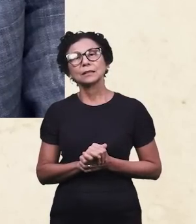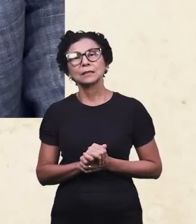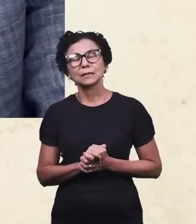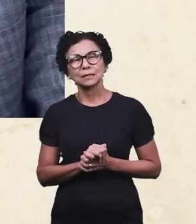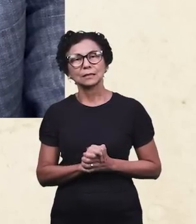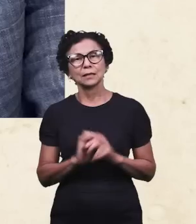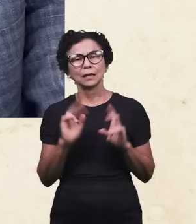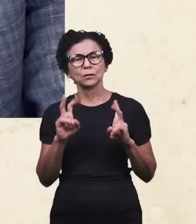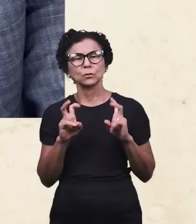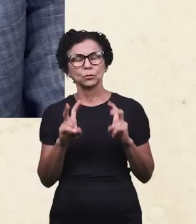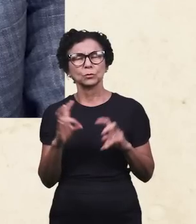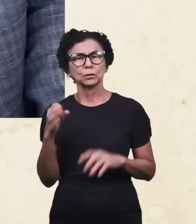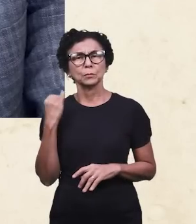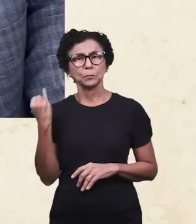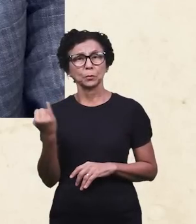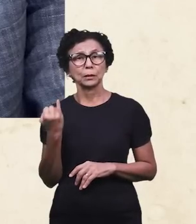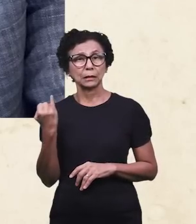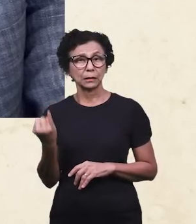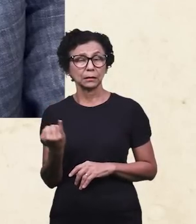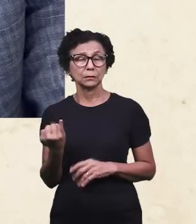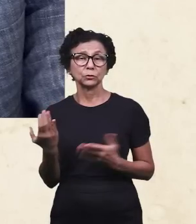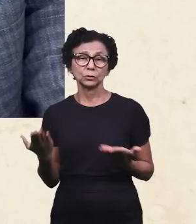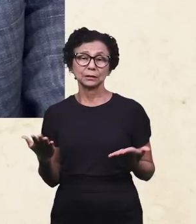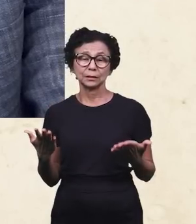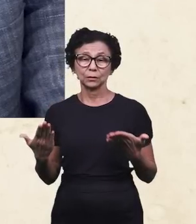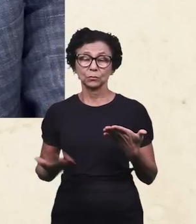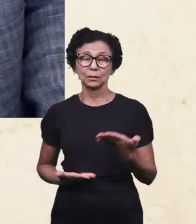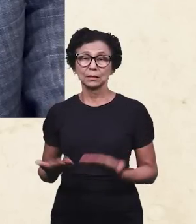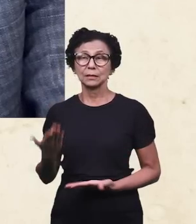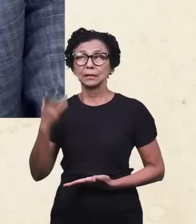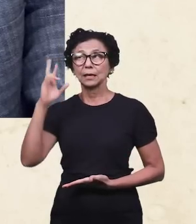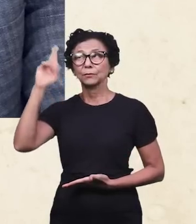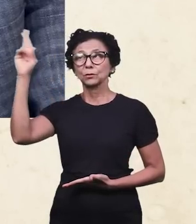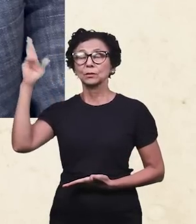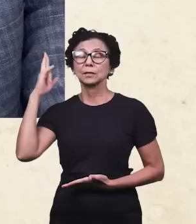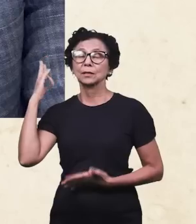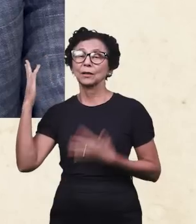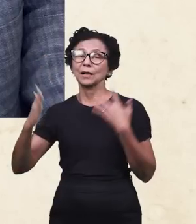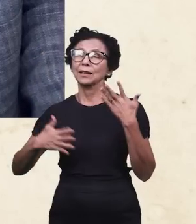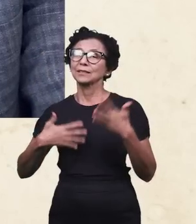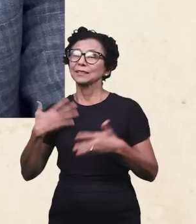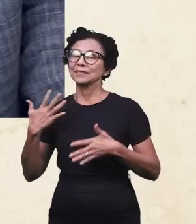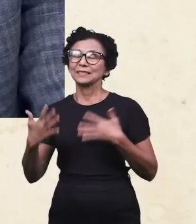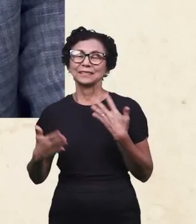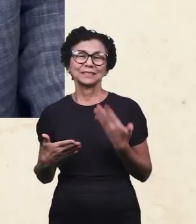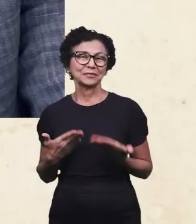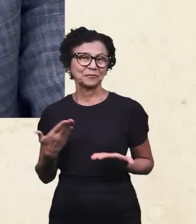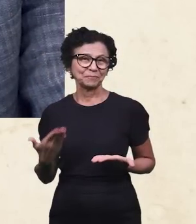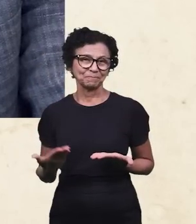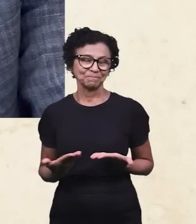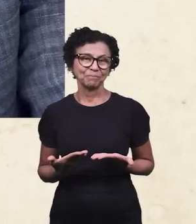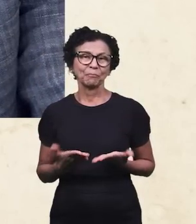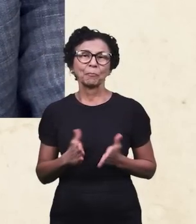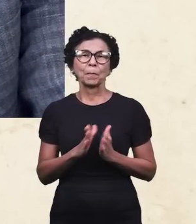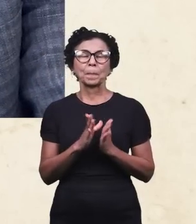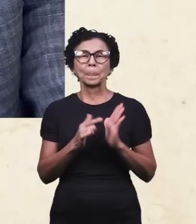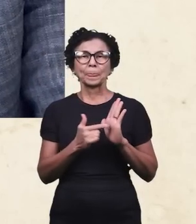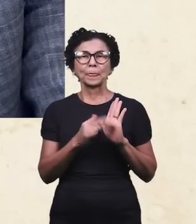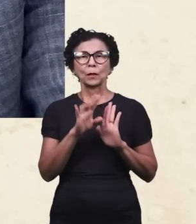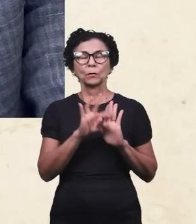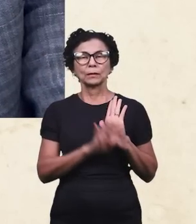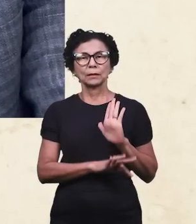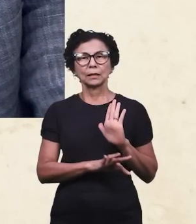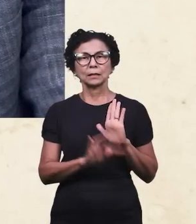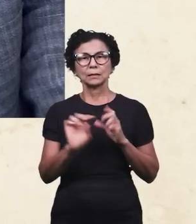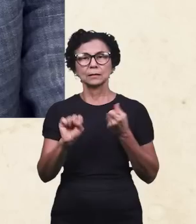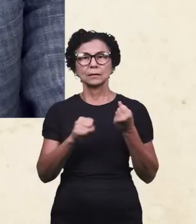relacionado acerca da alegria do servo em servir ao Senhor. Existe um texto na palavra de Deus,